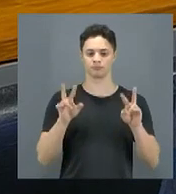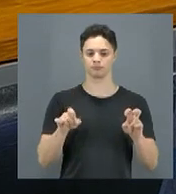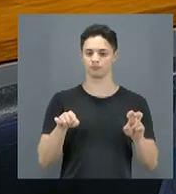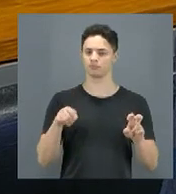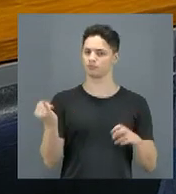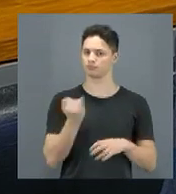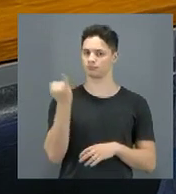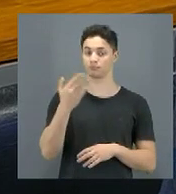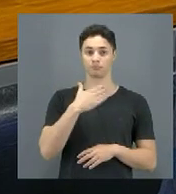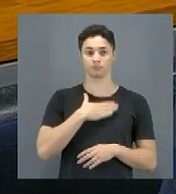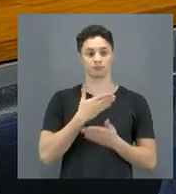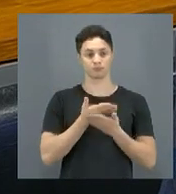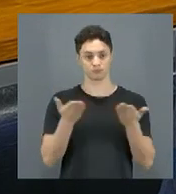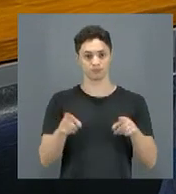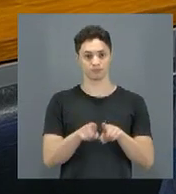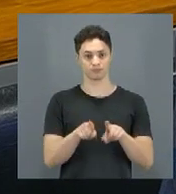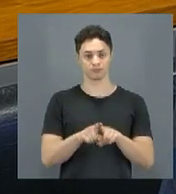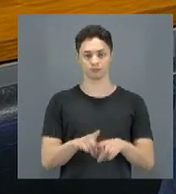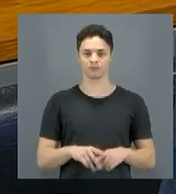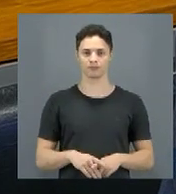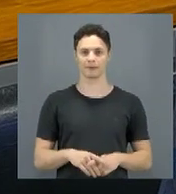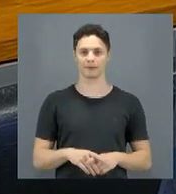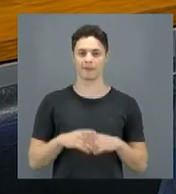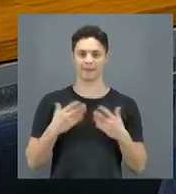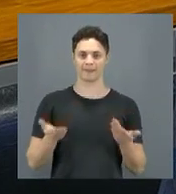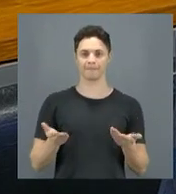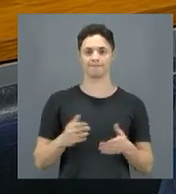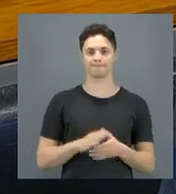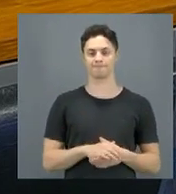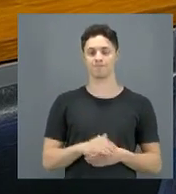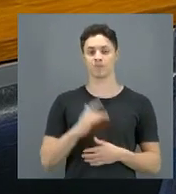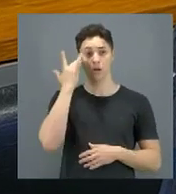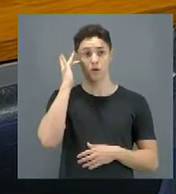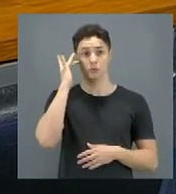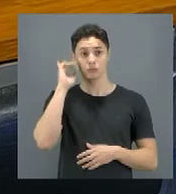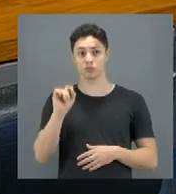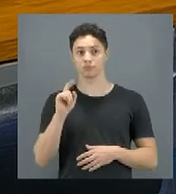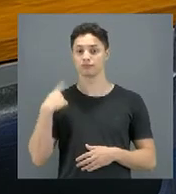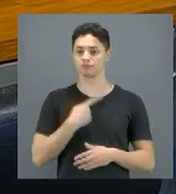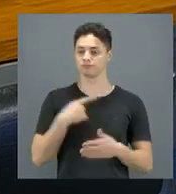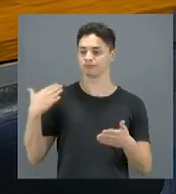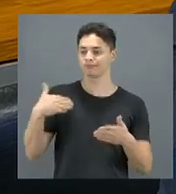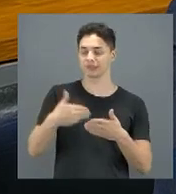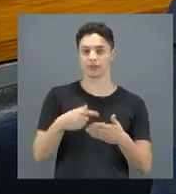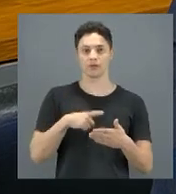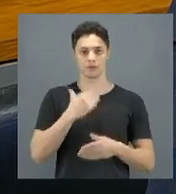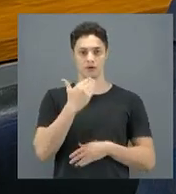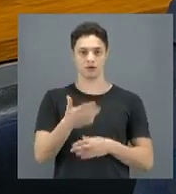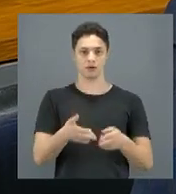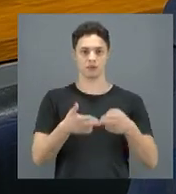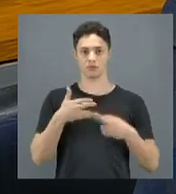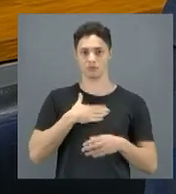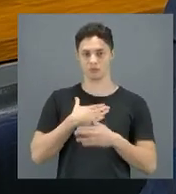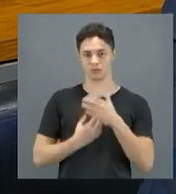tão caro para mim e para você também, né? Então, eu acho que nós chegamos aqui com esse requerimento de minha